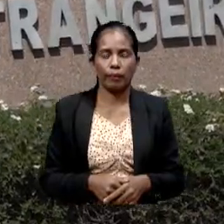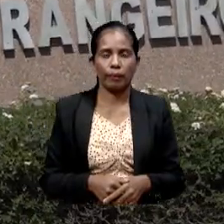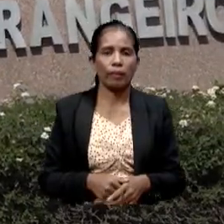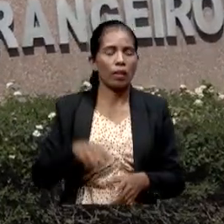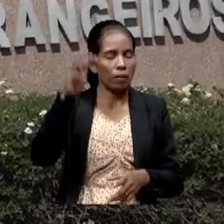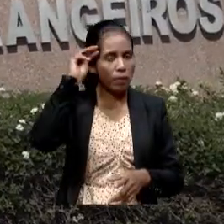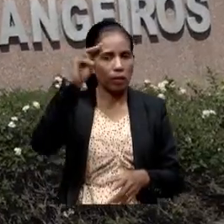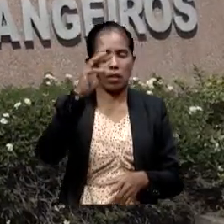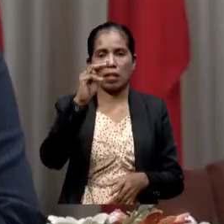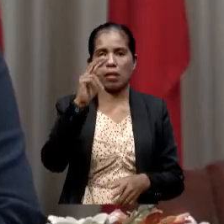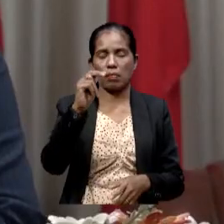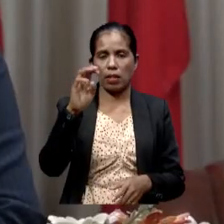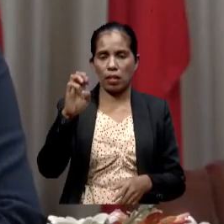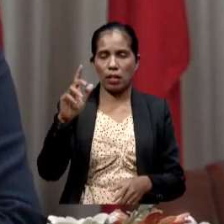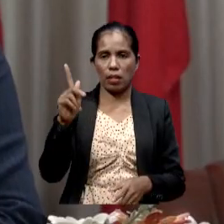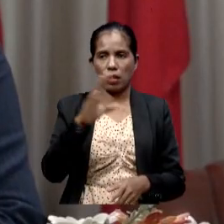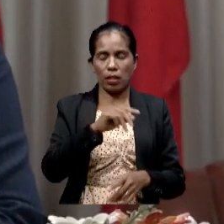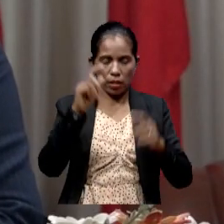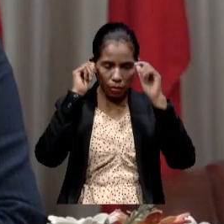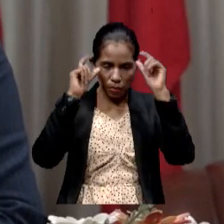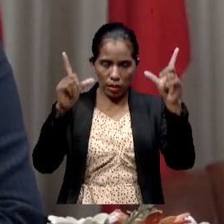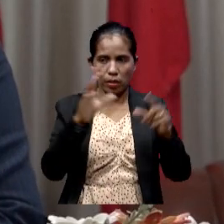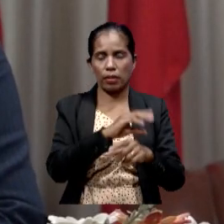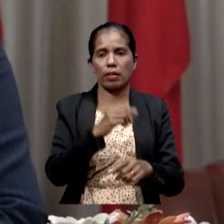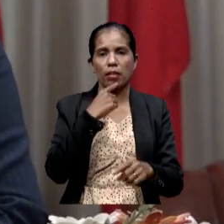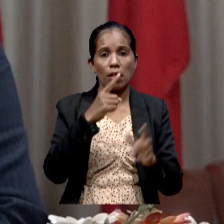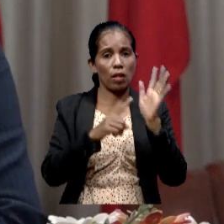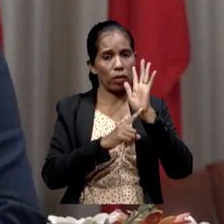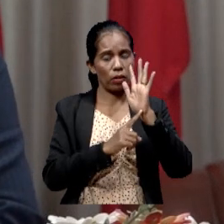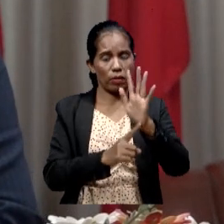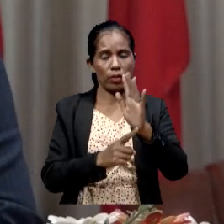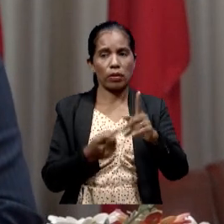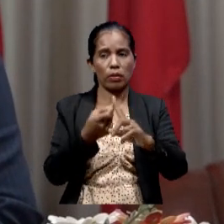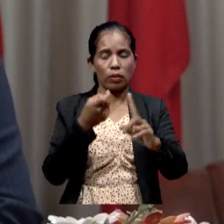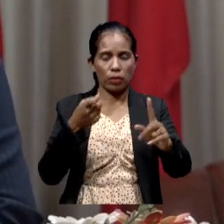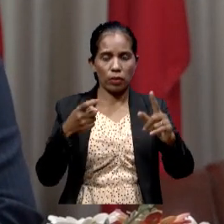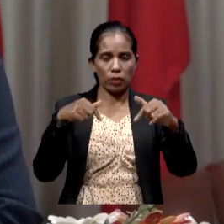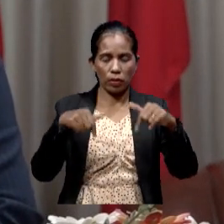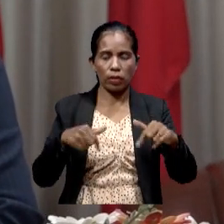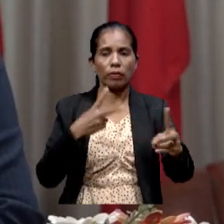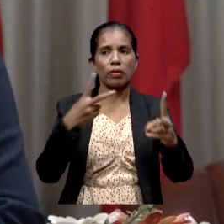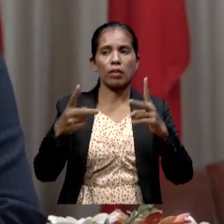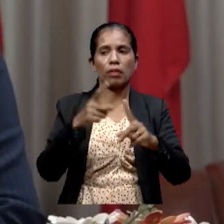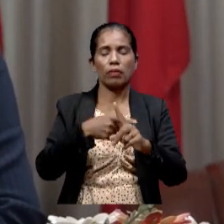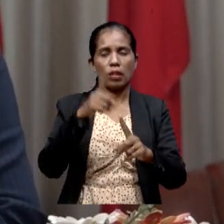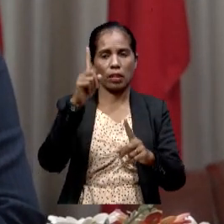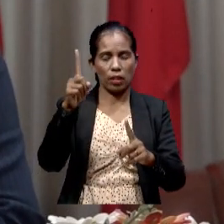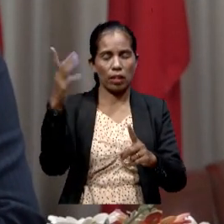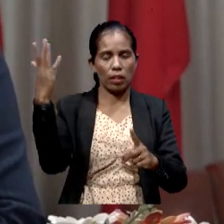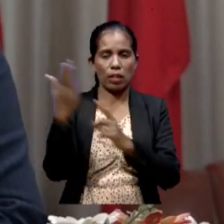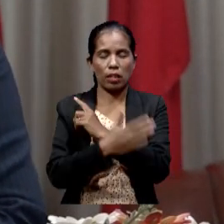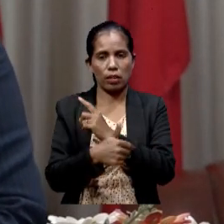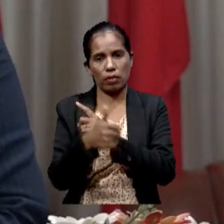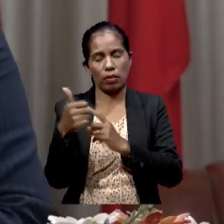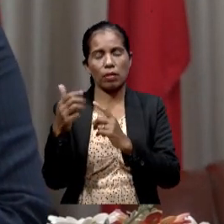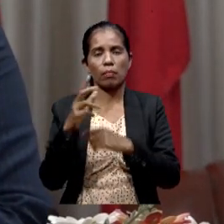Ministra Negócios Estrangeiros no Cooperação Timor-Leste, Adalgisa Magno, hatu olia hirak ne, hafuin fila husi ne viajen durante fulangi dai estrangeiro. Adalgisa Magno